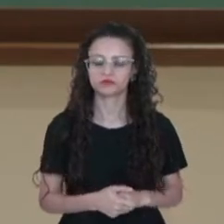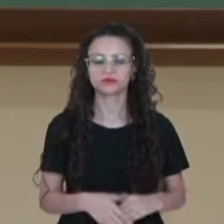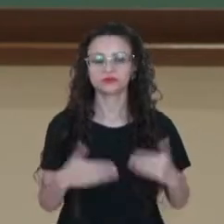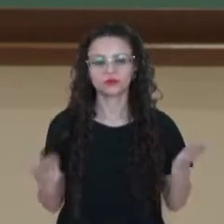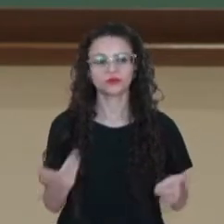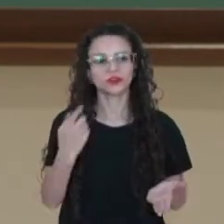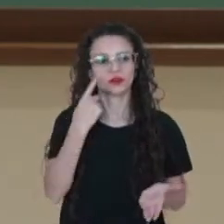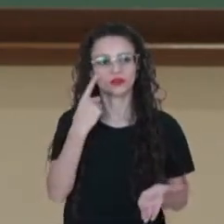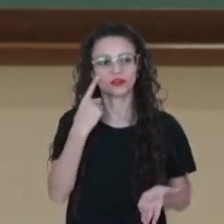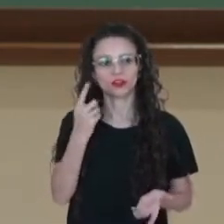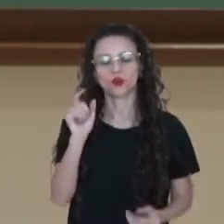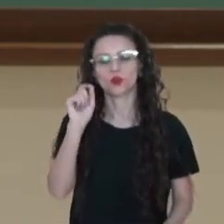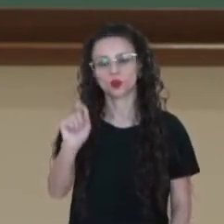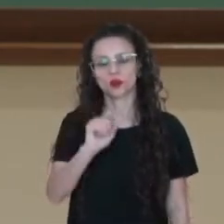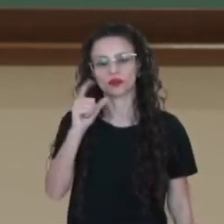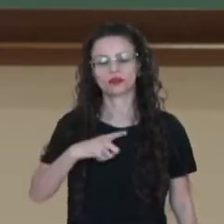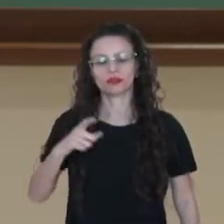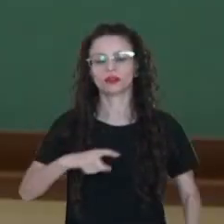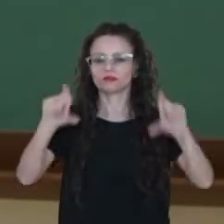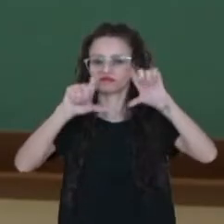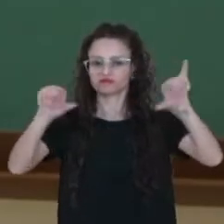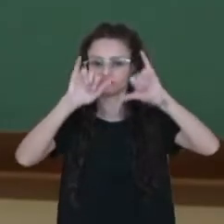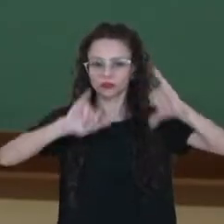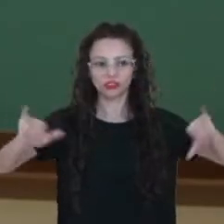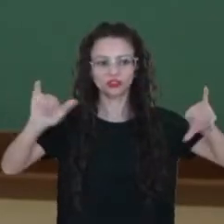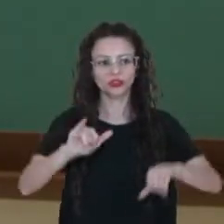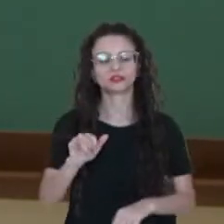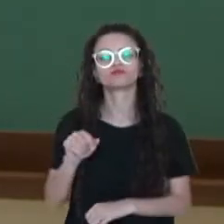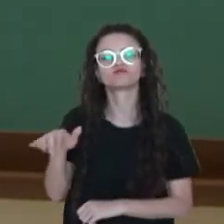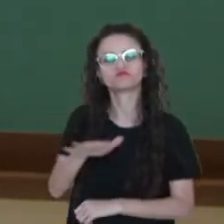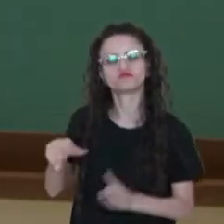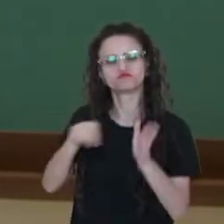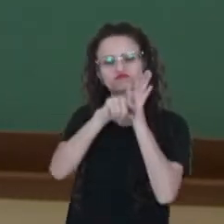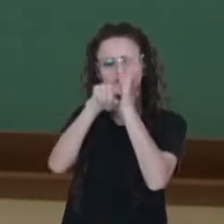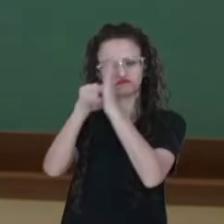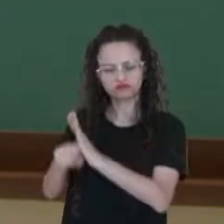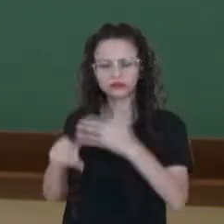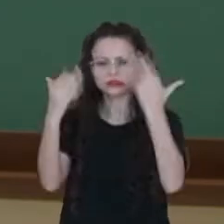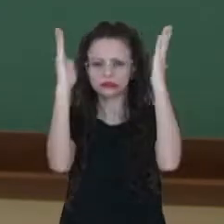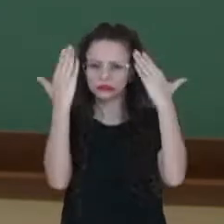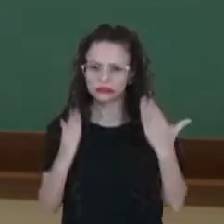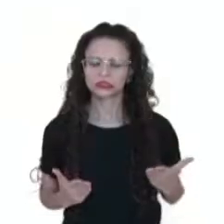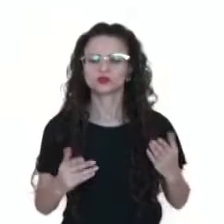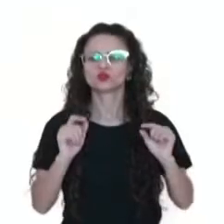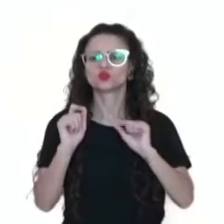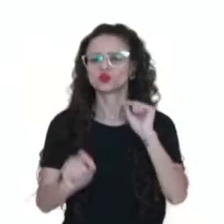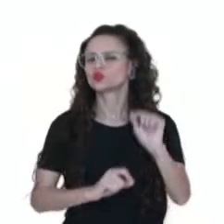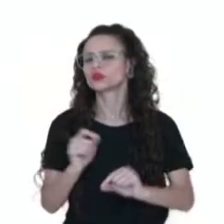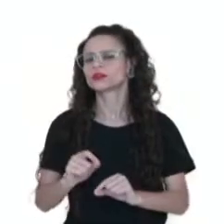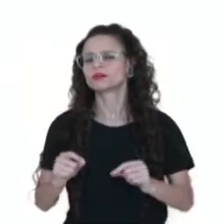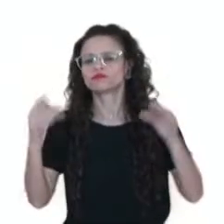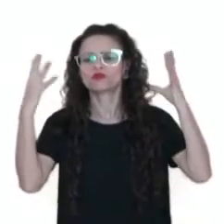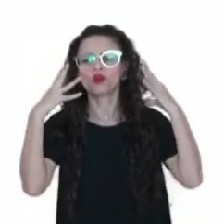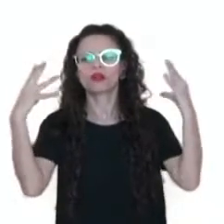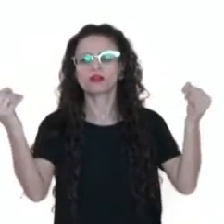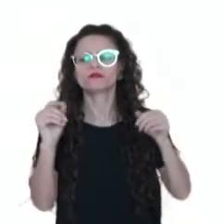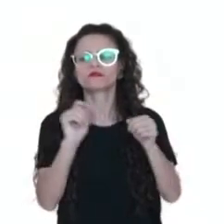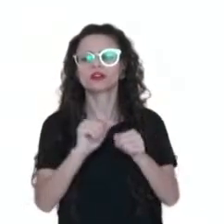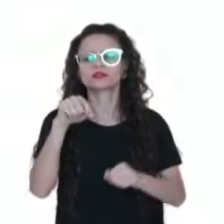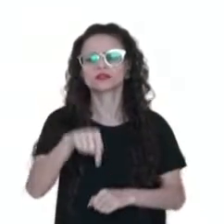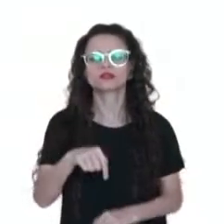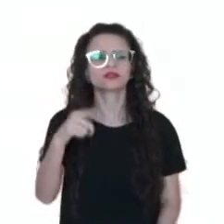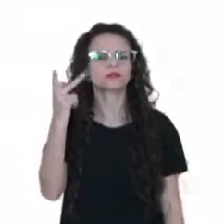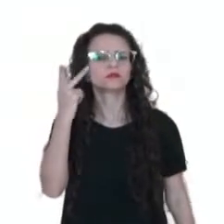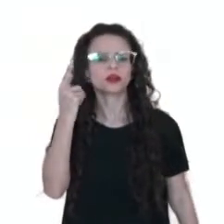Então veja, aqui nós temos uma manchete, né, que diz, ó, especialistas analisam o legado deixado pelos holandeses em